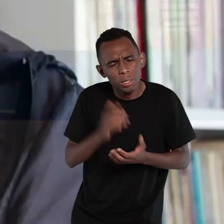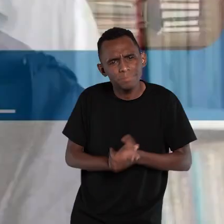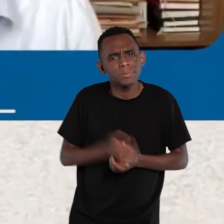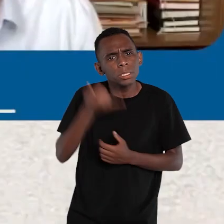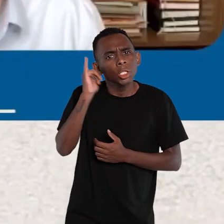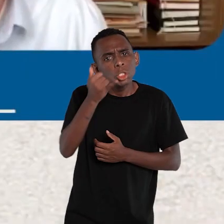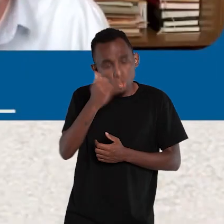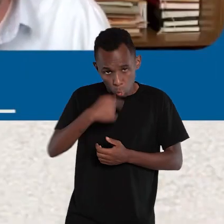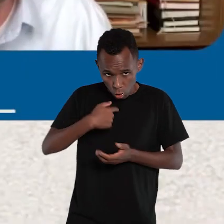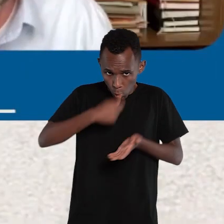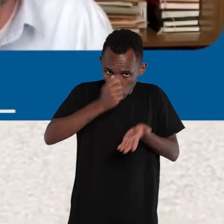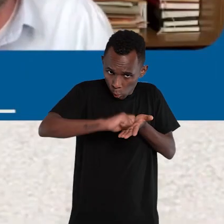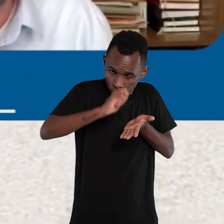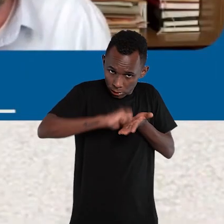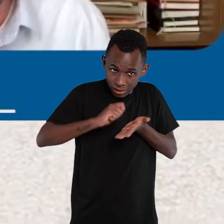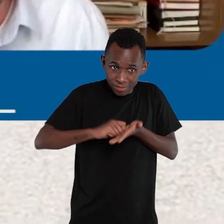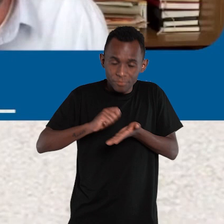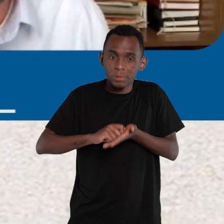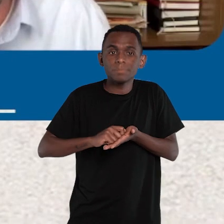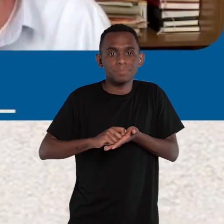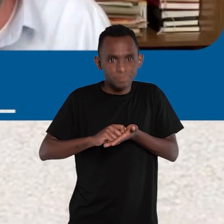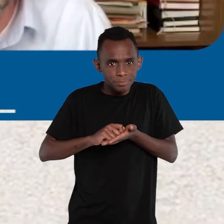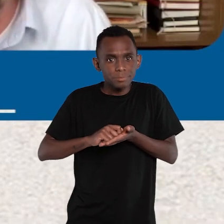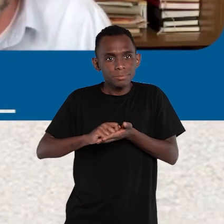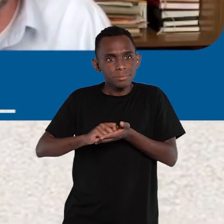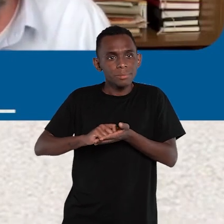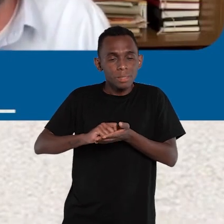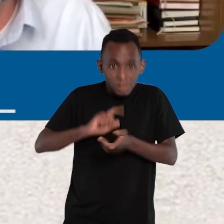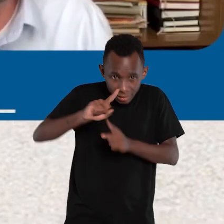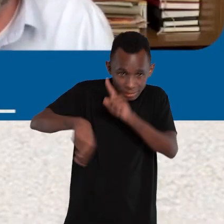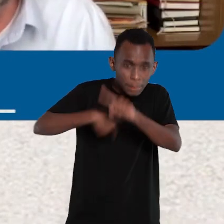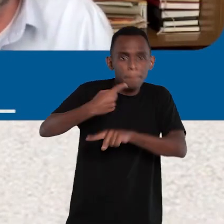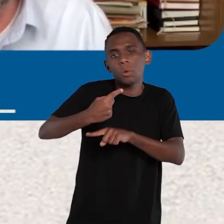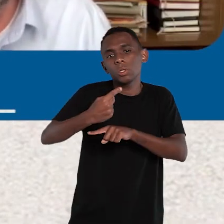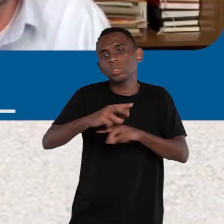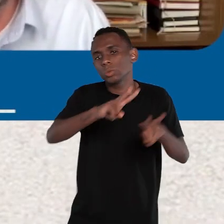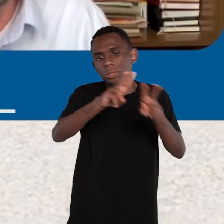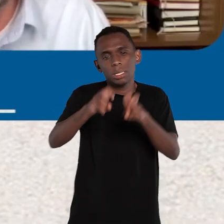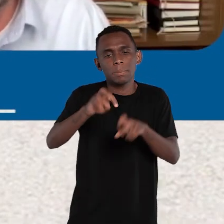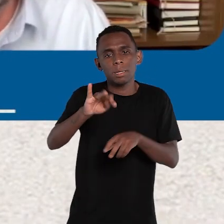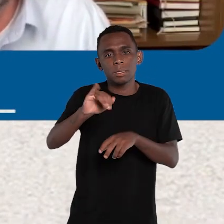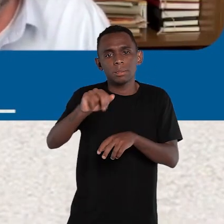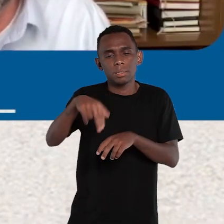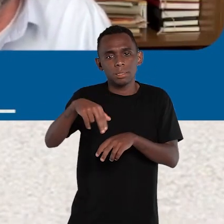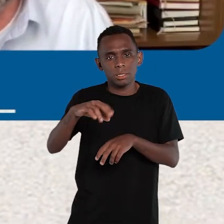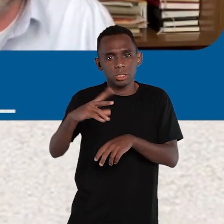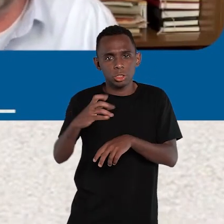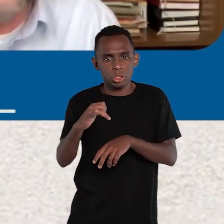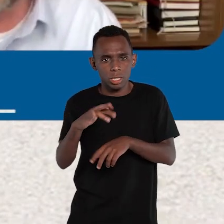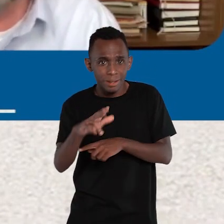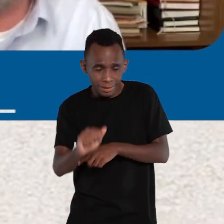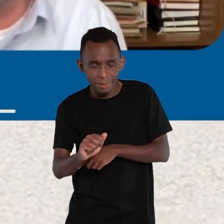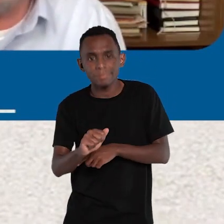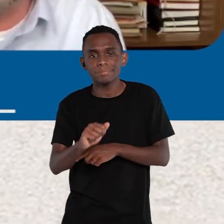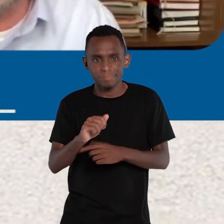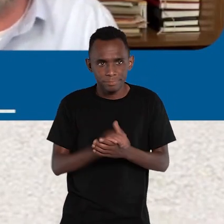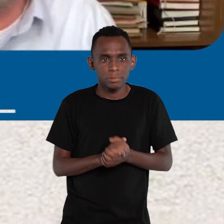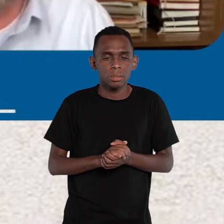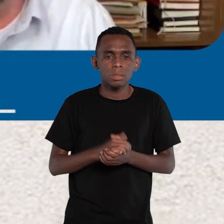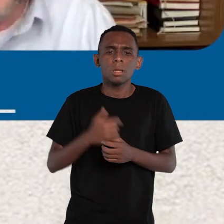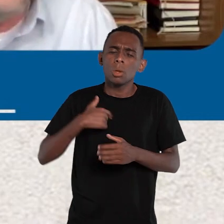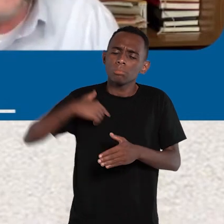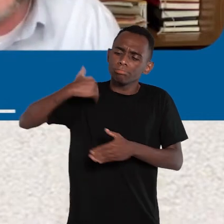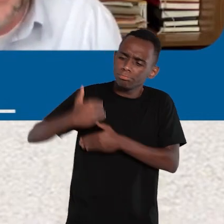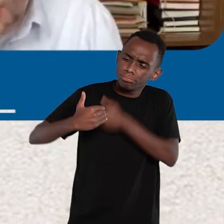Olha só, esse conto eu escrevo imediatamente após Trincheira. E também foi uma coisa que me